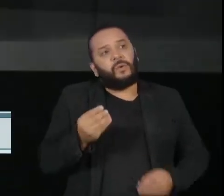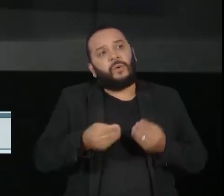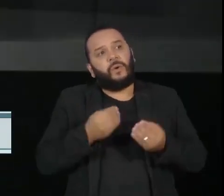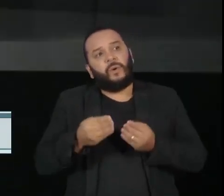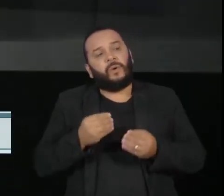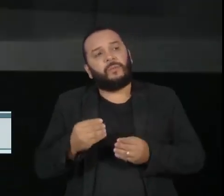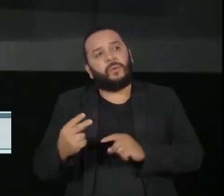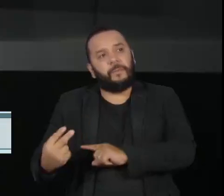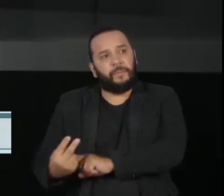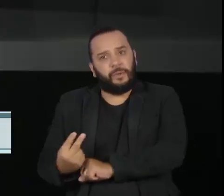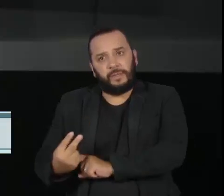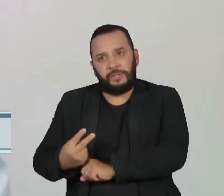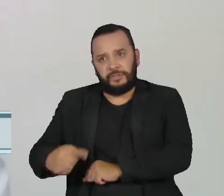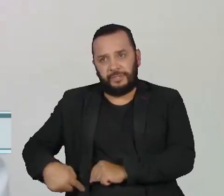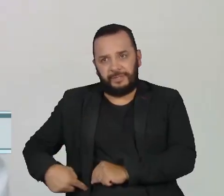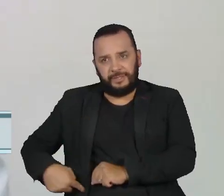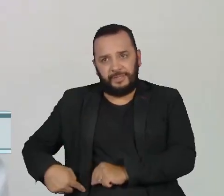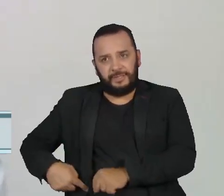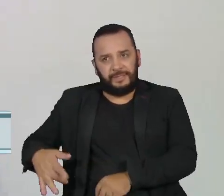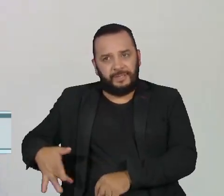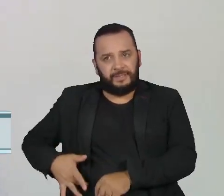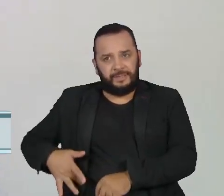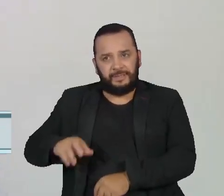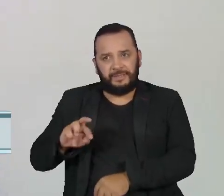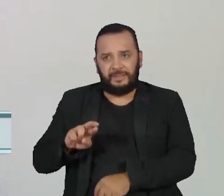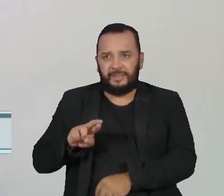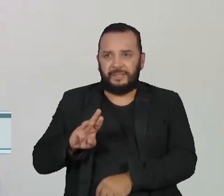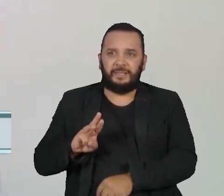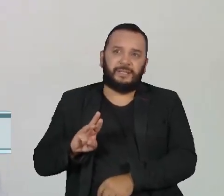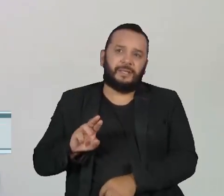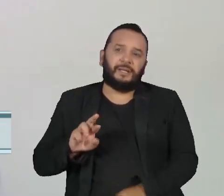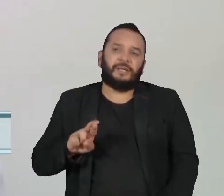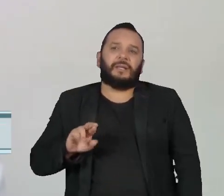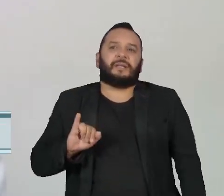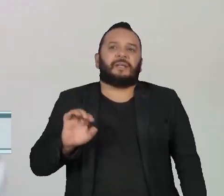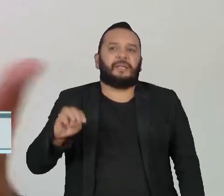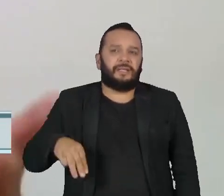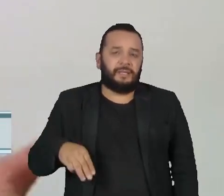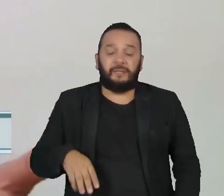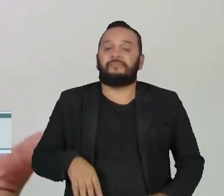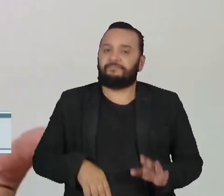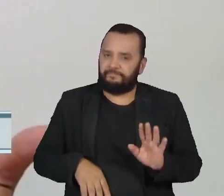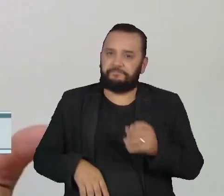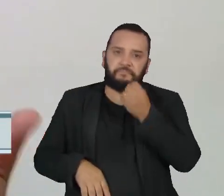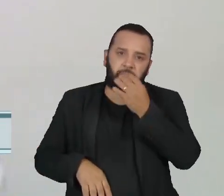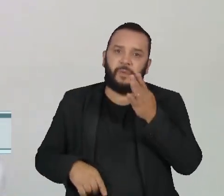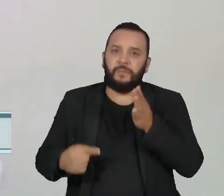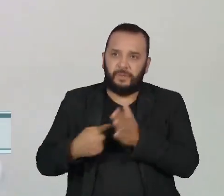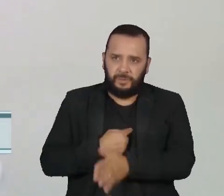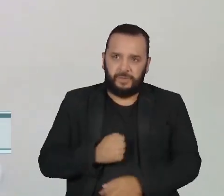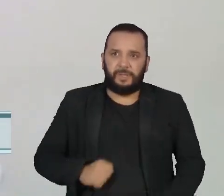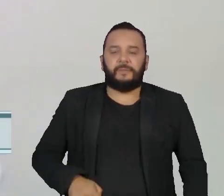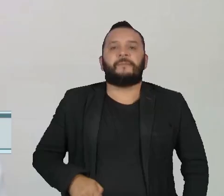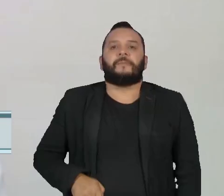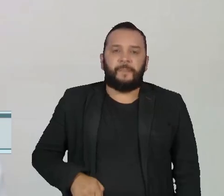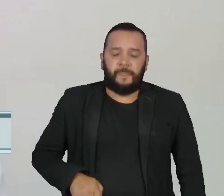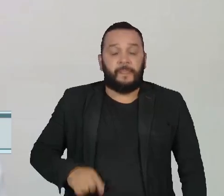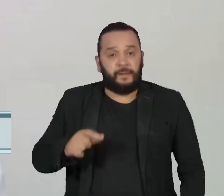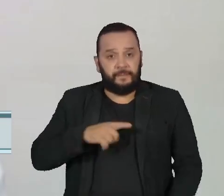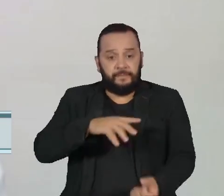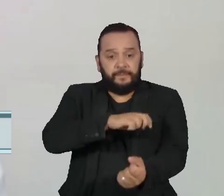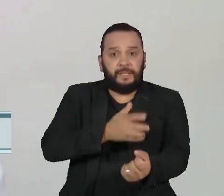é uma excelente pergunta, porque as principais causas de insuficiência renal ou da doença renal crônica são pressão